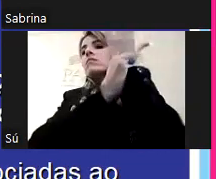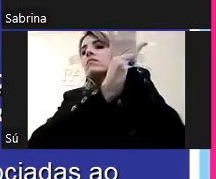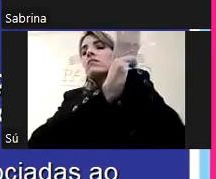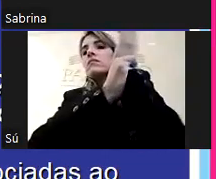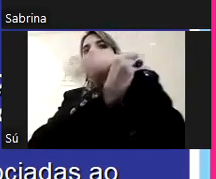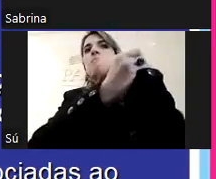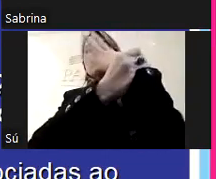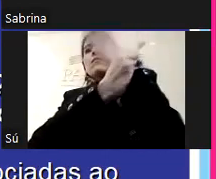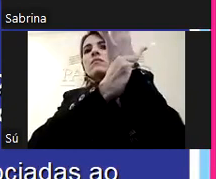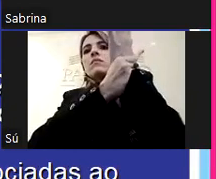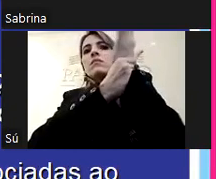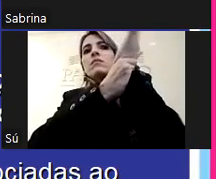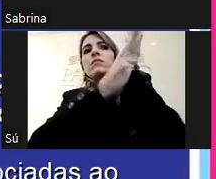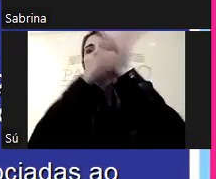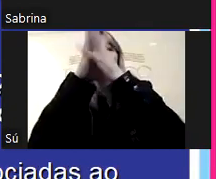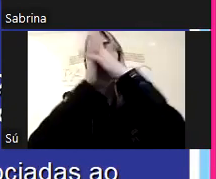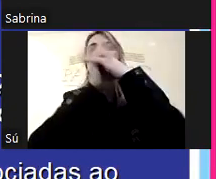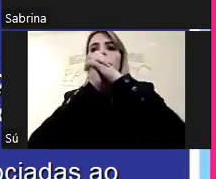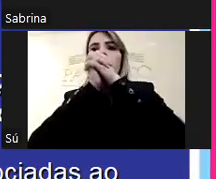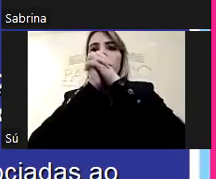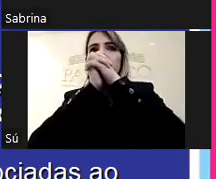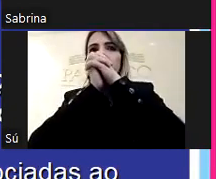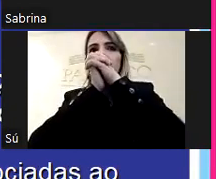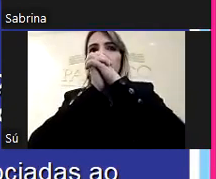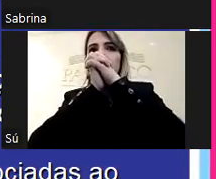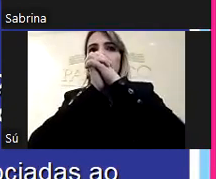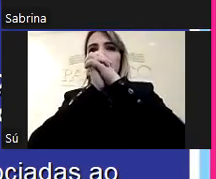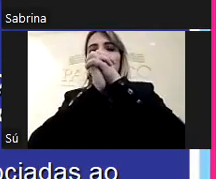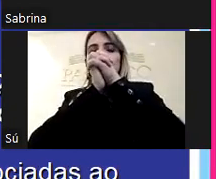vamos fazer a menção a nível de informação.